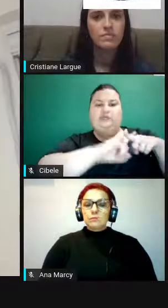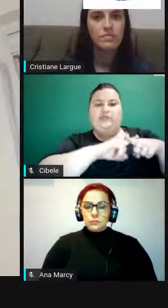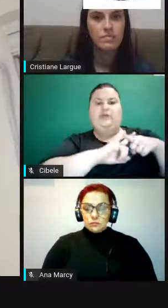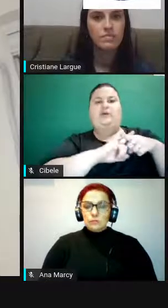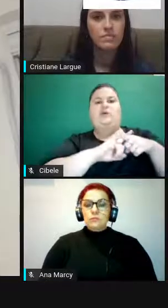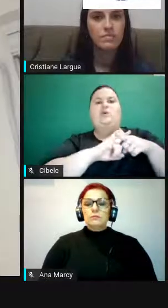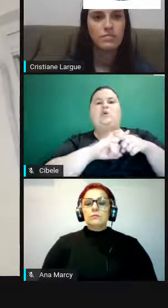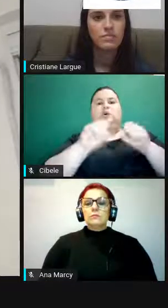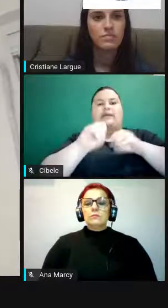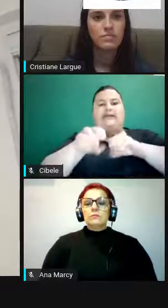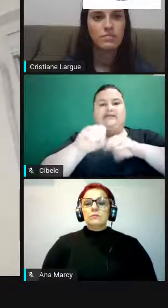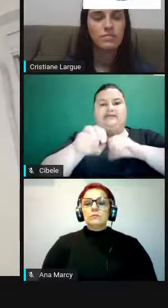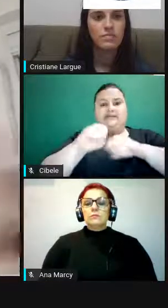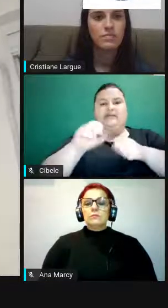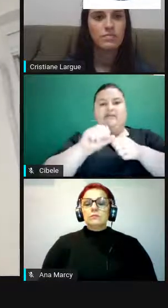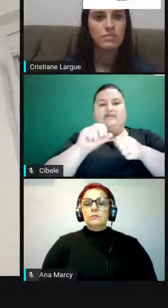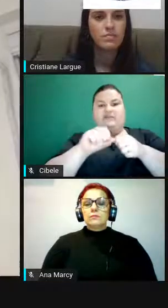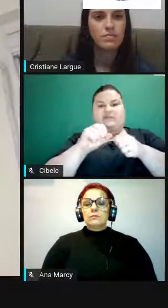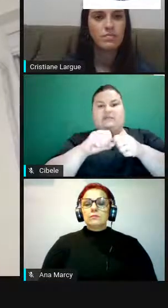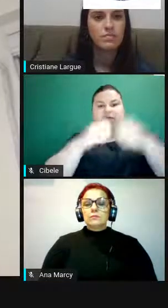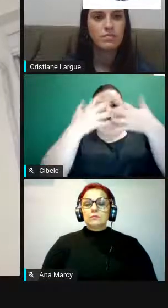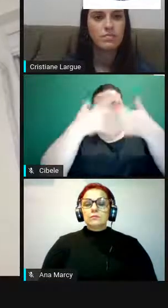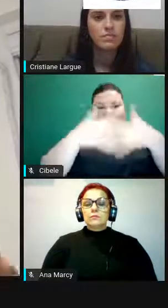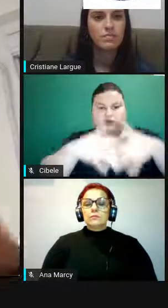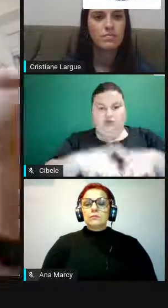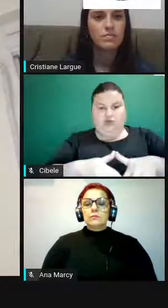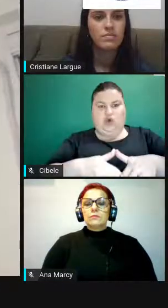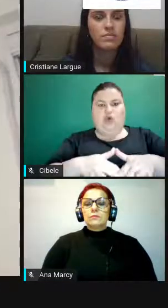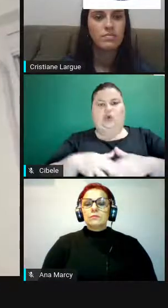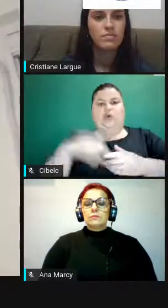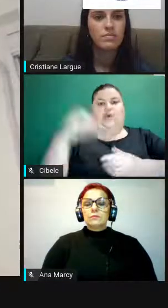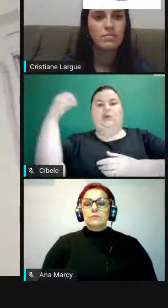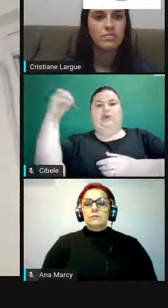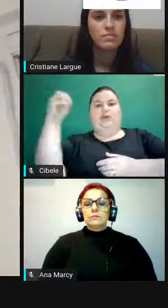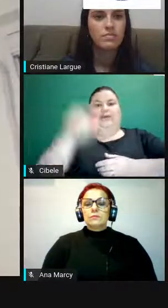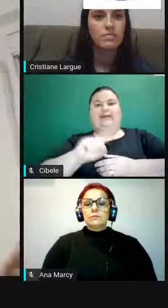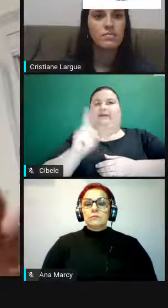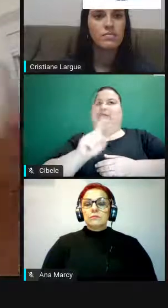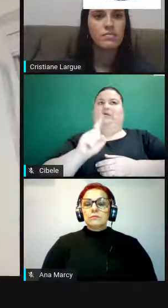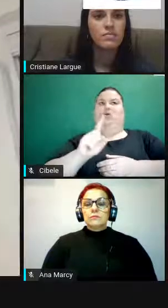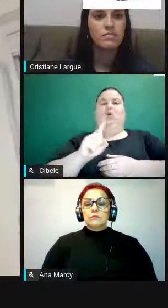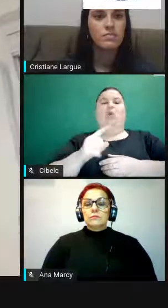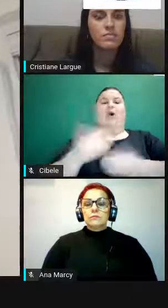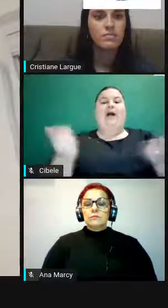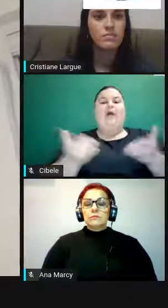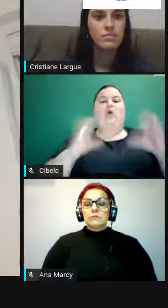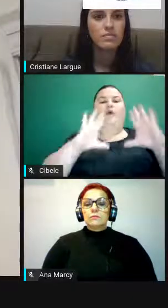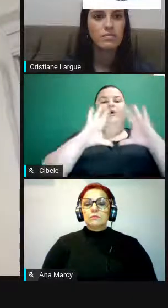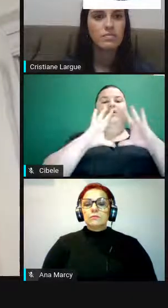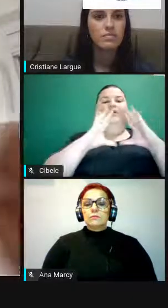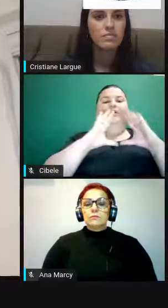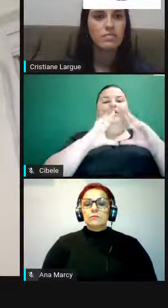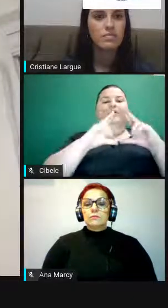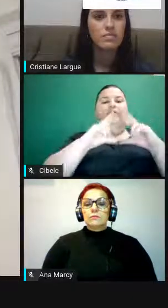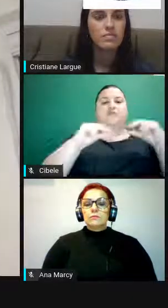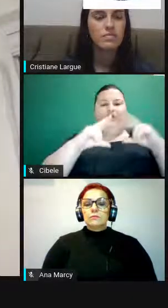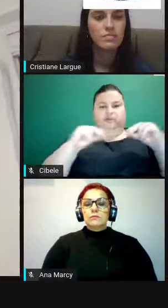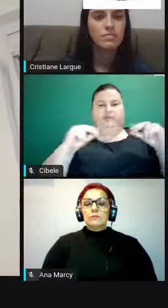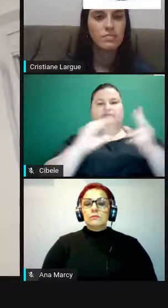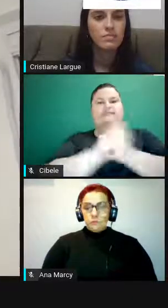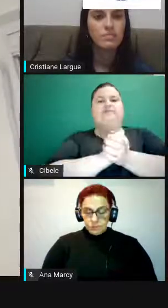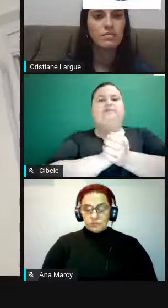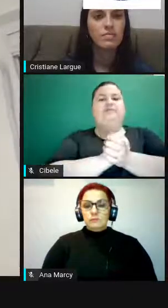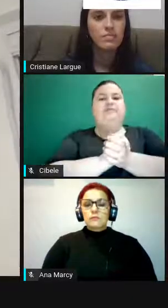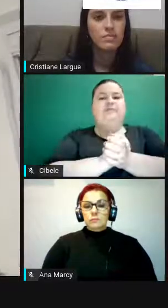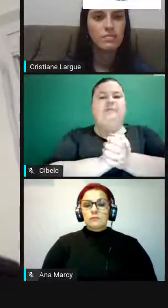lá e direto ele ele não ta mais morando em Porto Alegre agora tá morando em Floripa Mas como ele gravou o é alegre direto